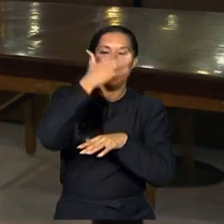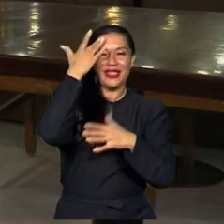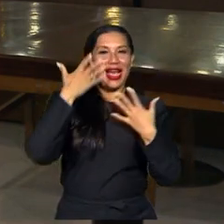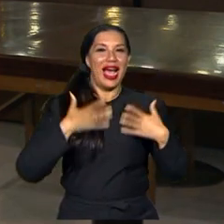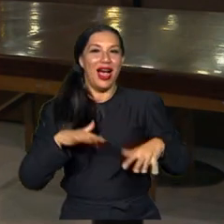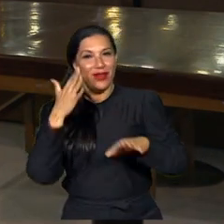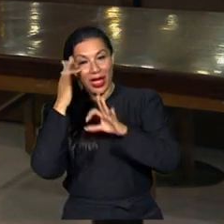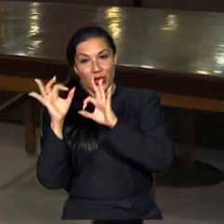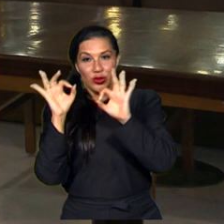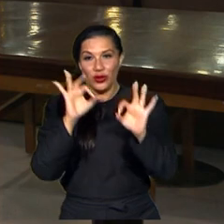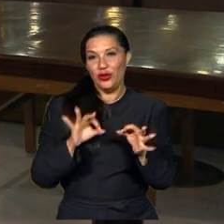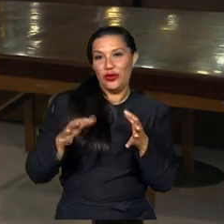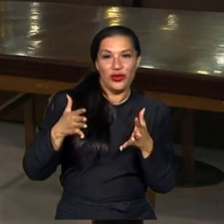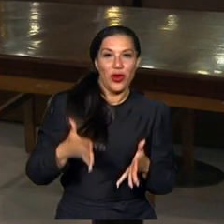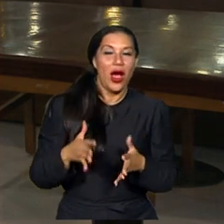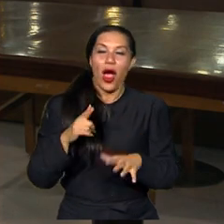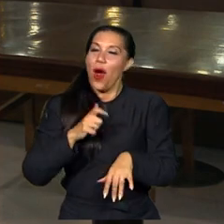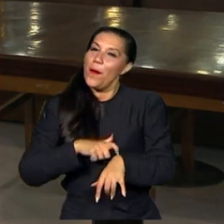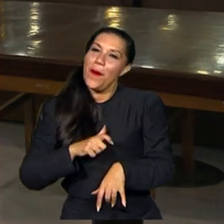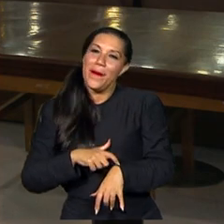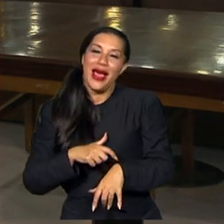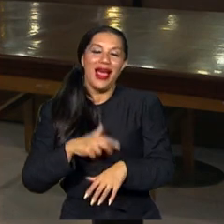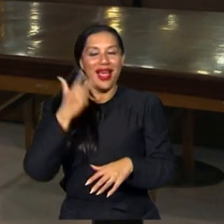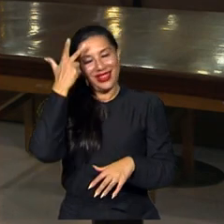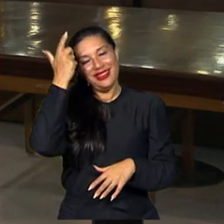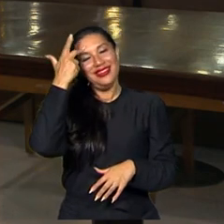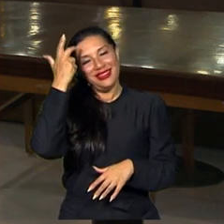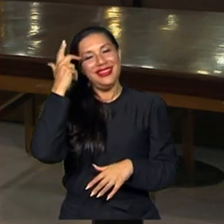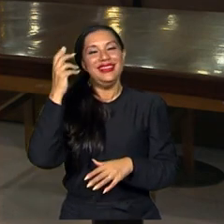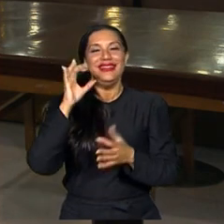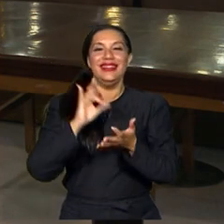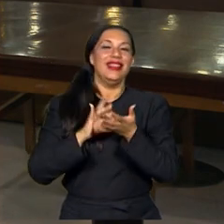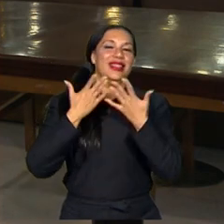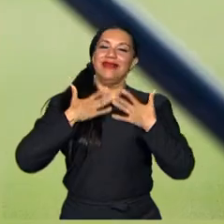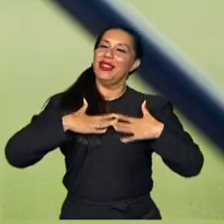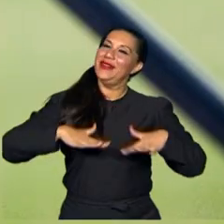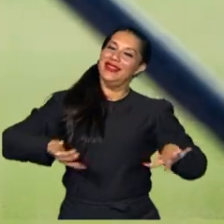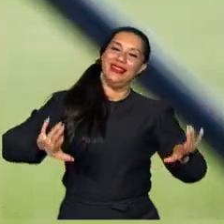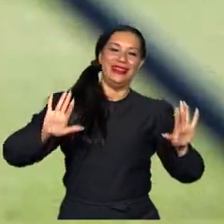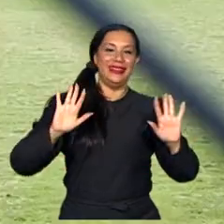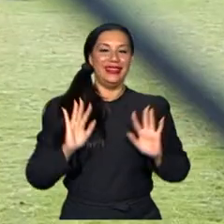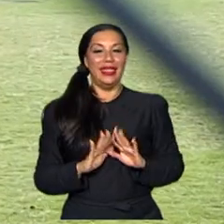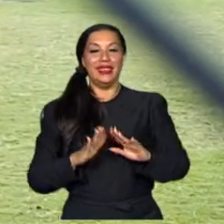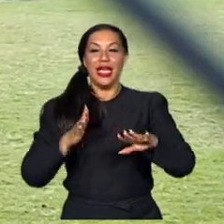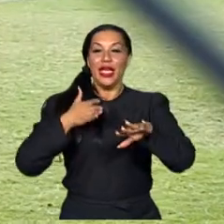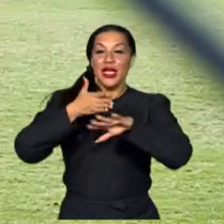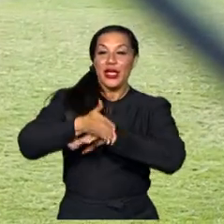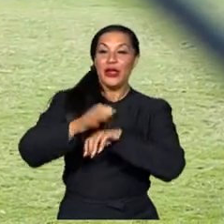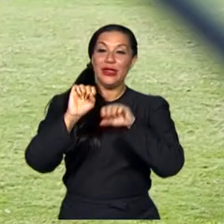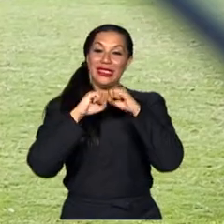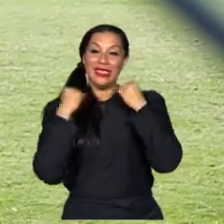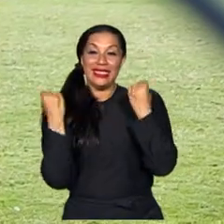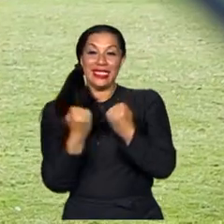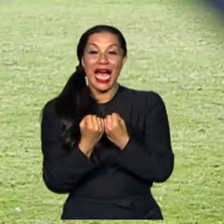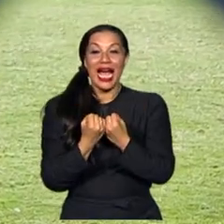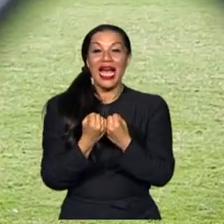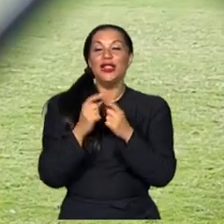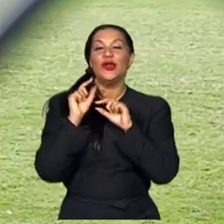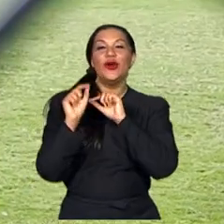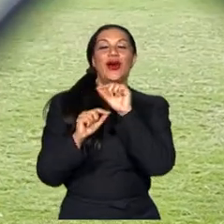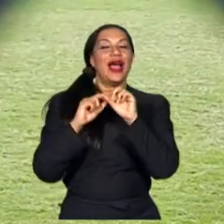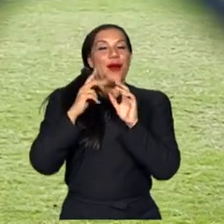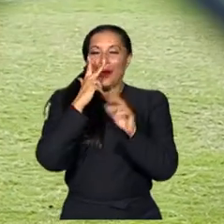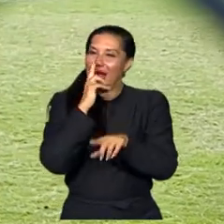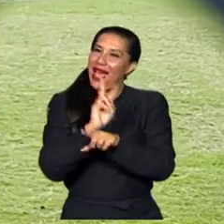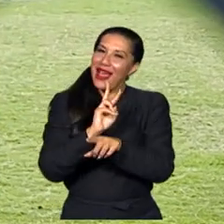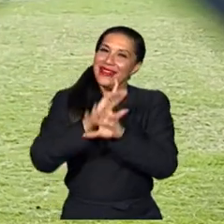assiste o jogo. É um momento de distração mesmo, de tranquilidade. Ir ao estádio é participar de uma